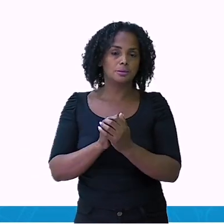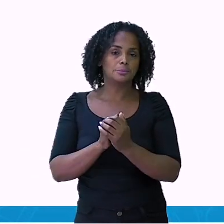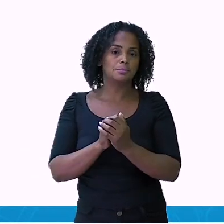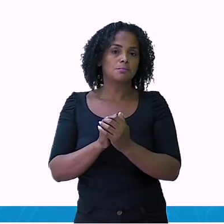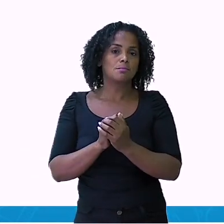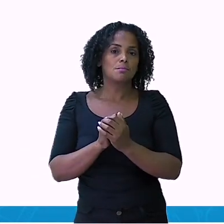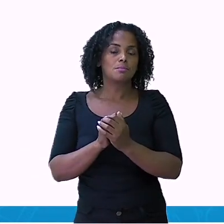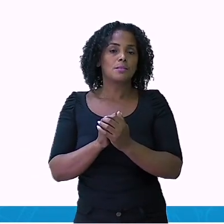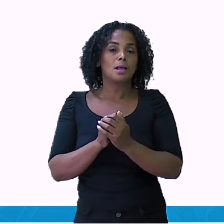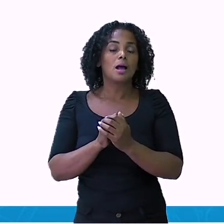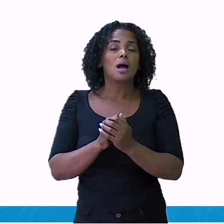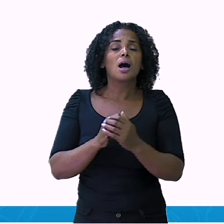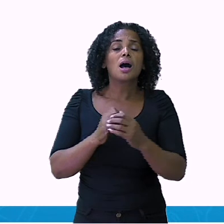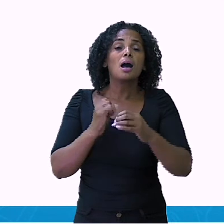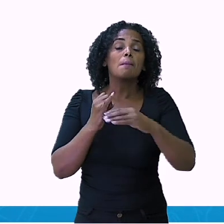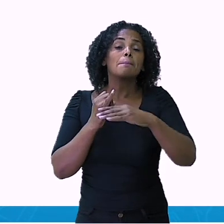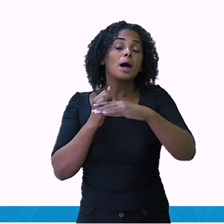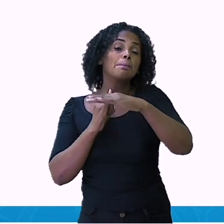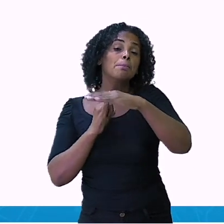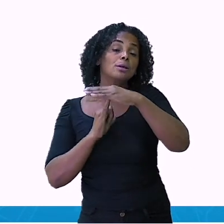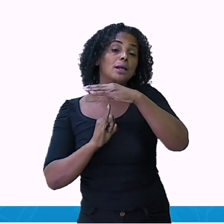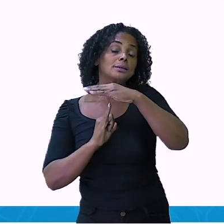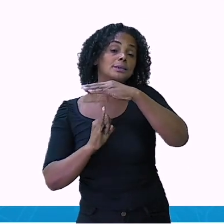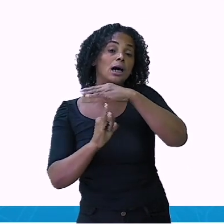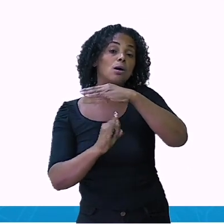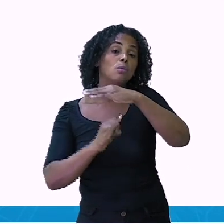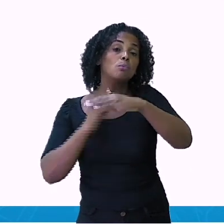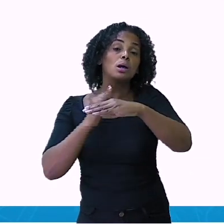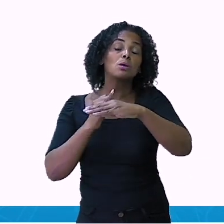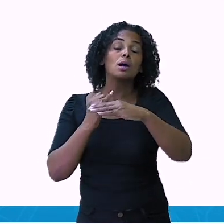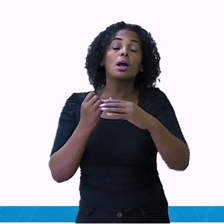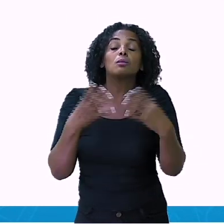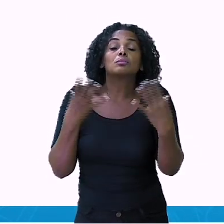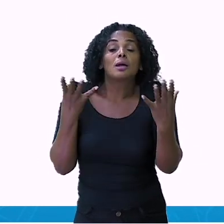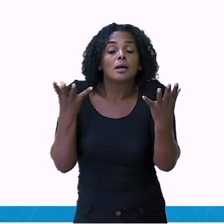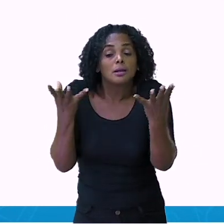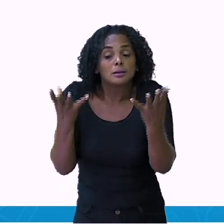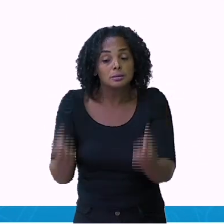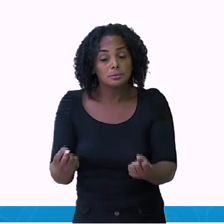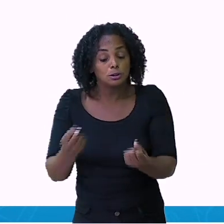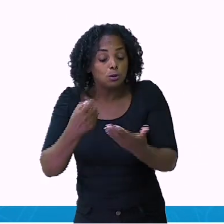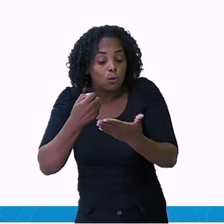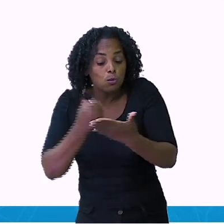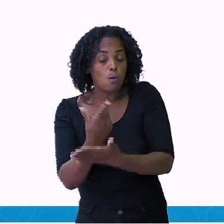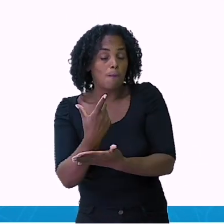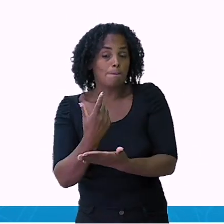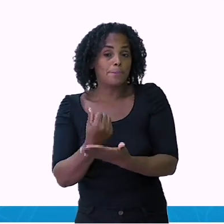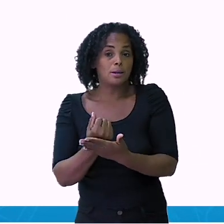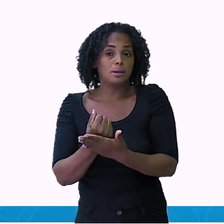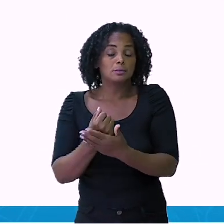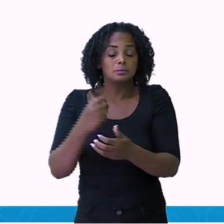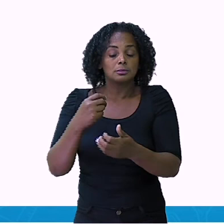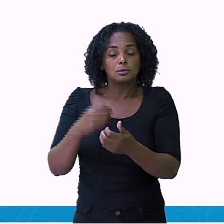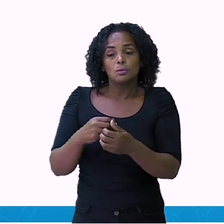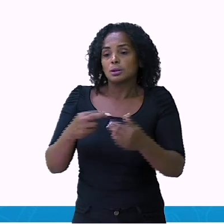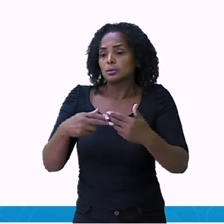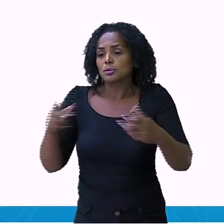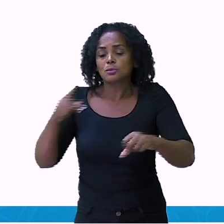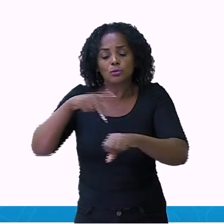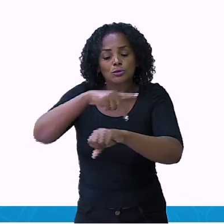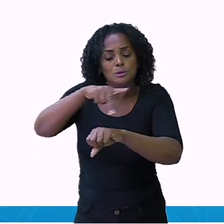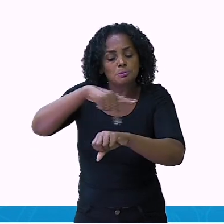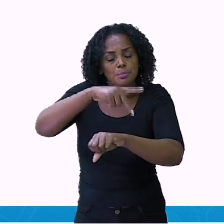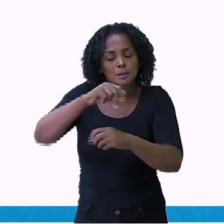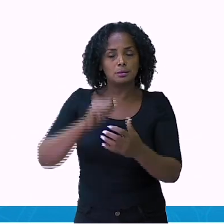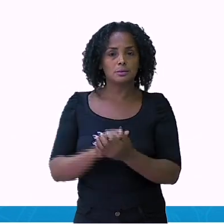importação é quando adquirimos, ou seja, quando a gente resgata, a gente compra produtos de outros países.